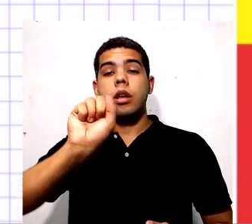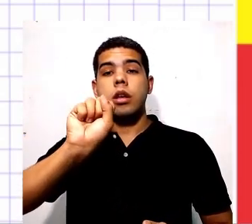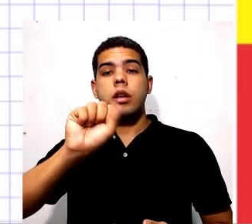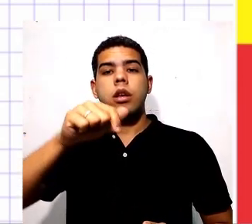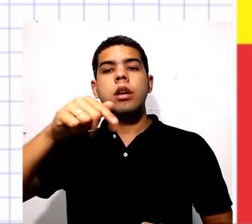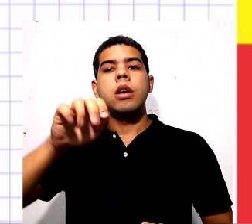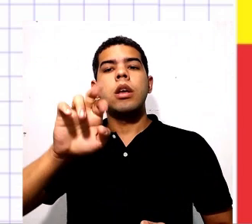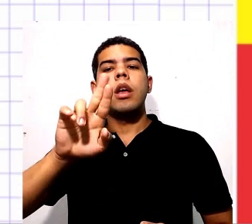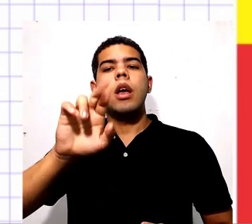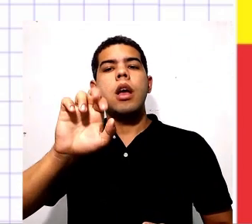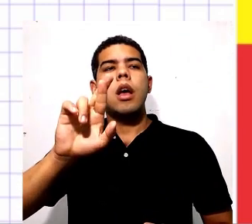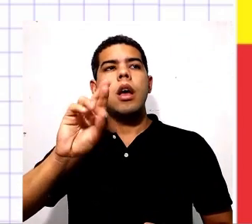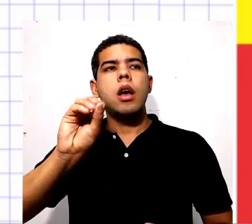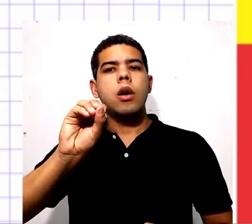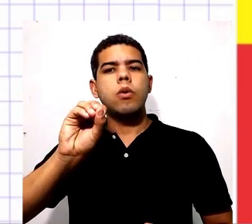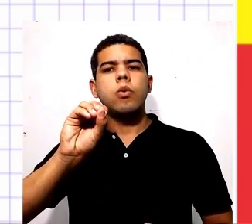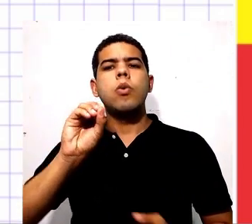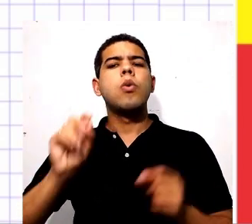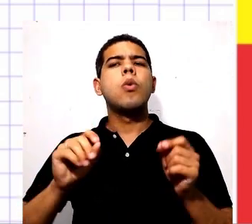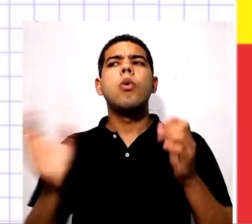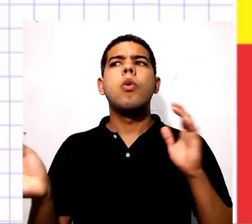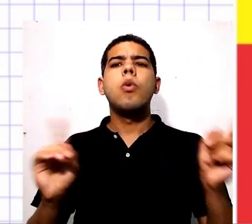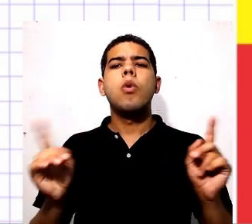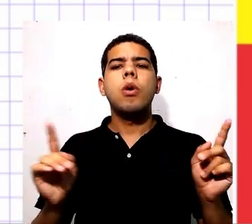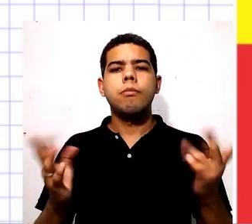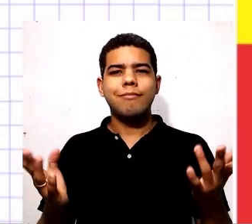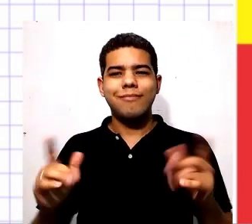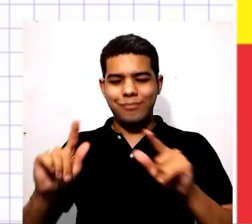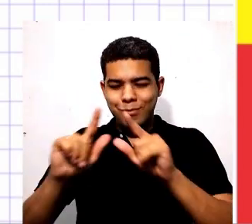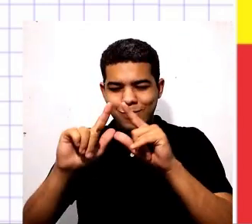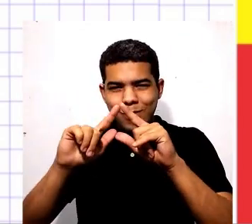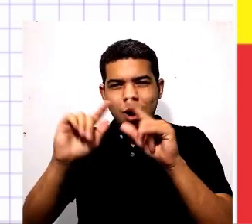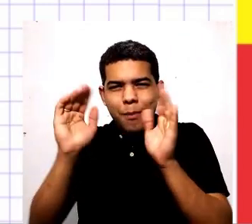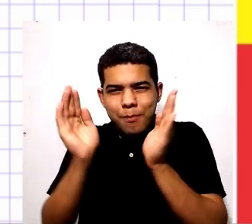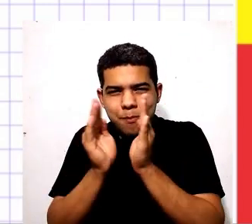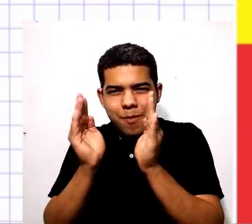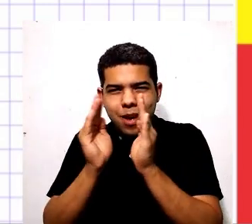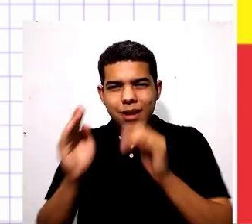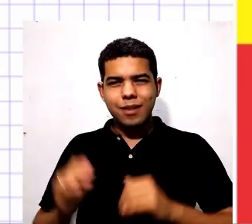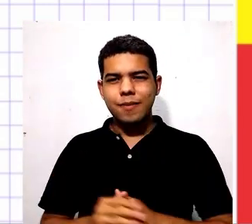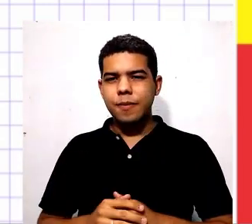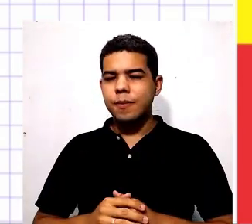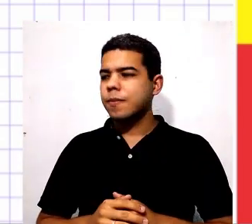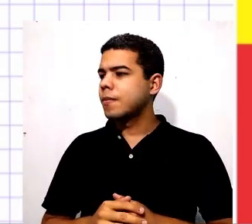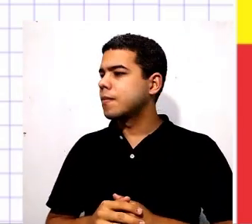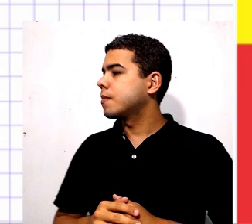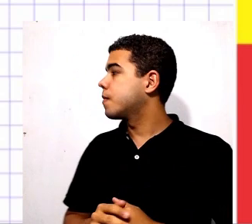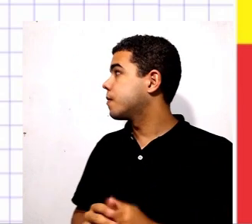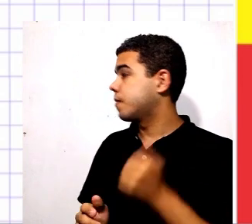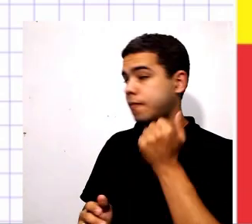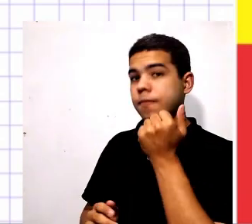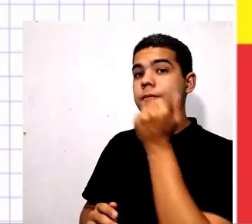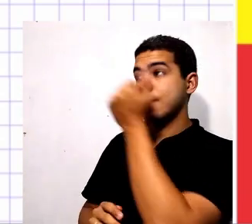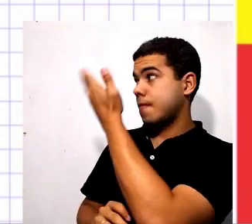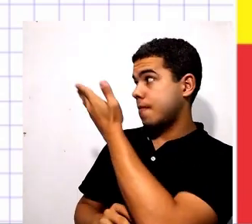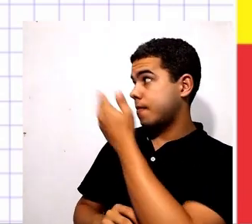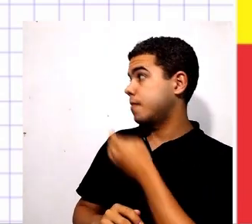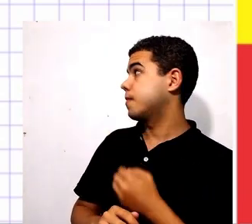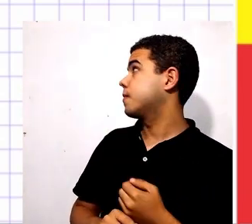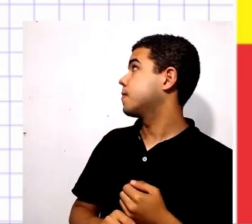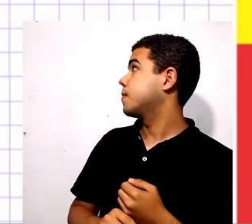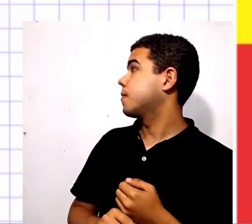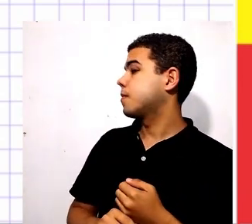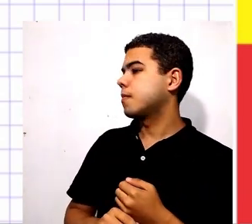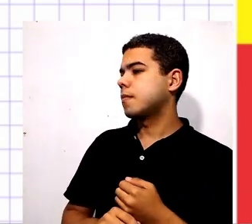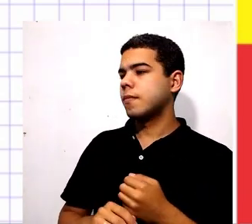triângulo aí, pequenininho, é o lado esquerdo. Melhor dizendo, né? Então, seguinte. Esse triângulo pequeno é o lado esquerdo.